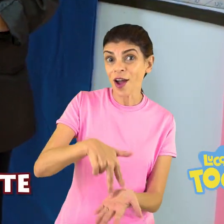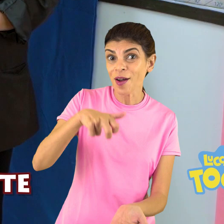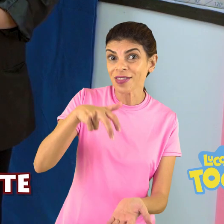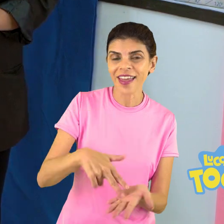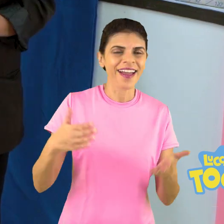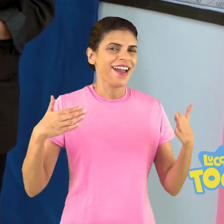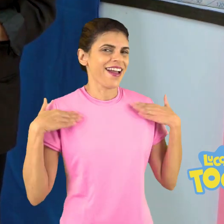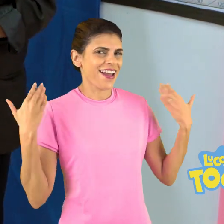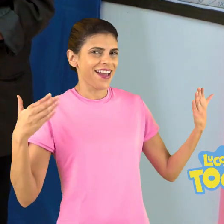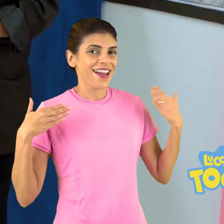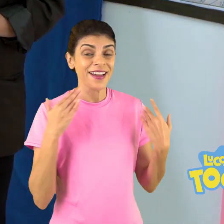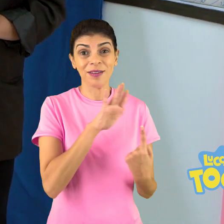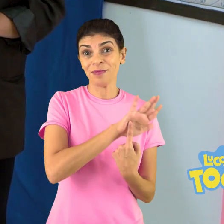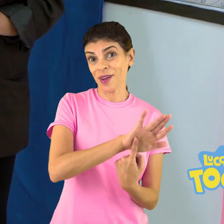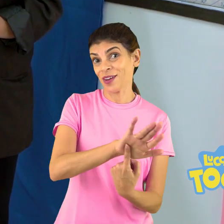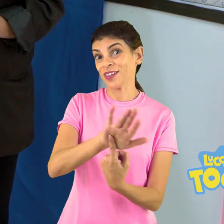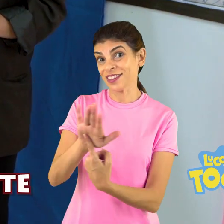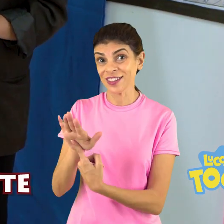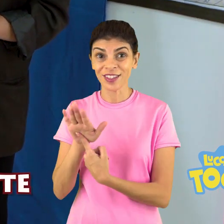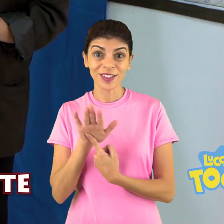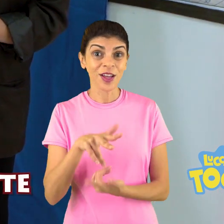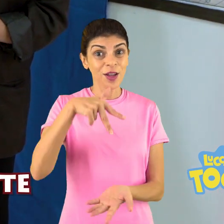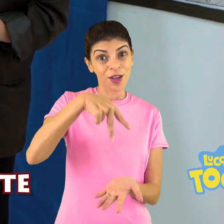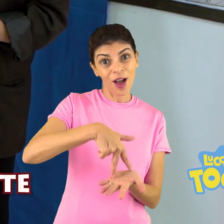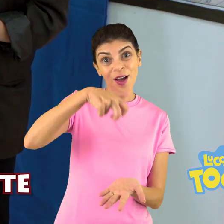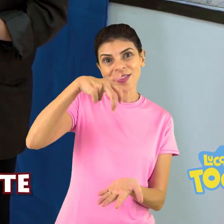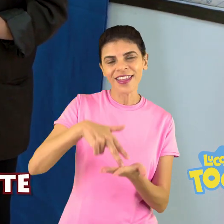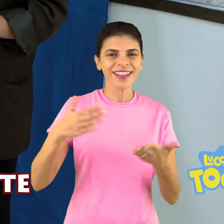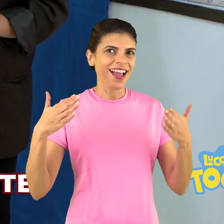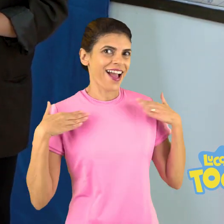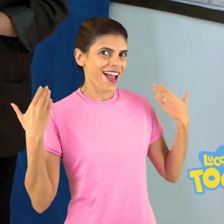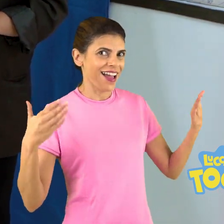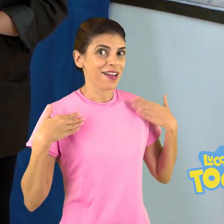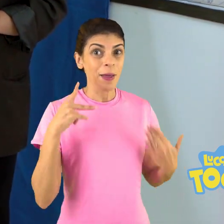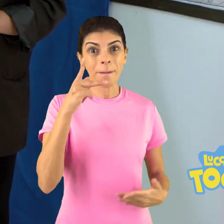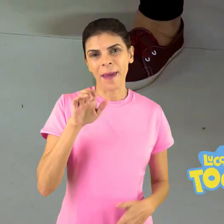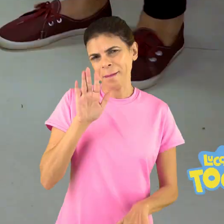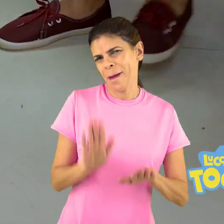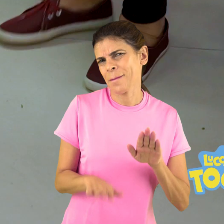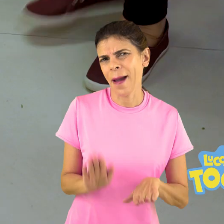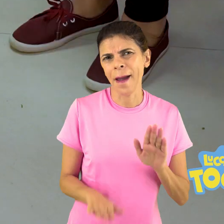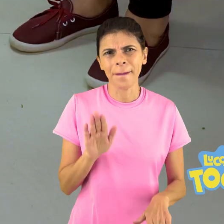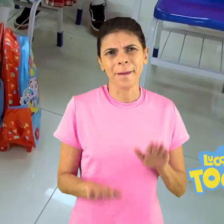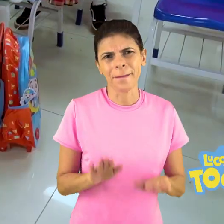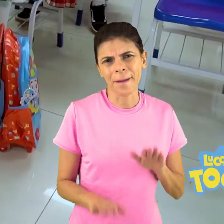está contente, quer mostrar a toda a gente. Se você está contente, bata o pé.